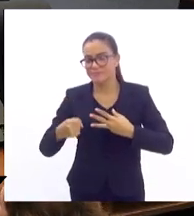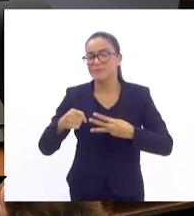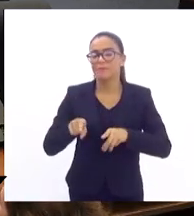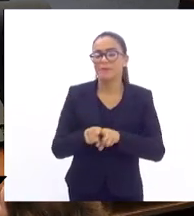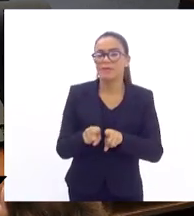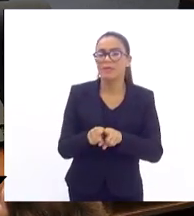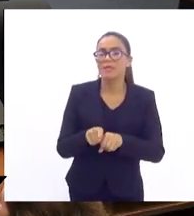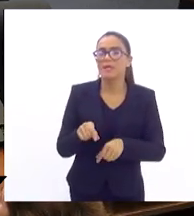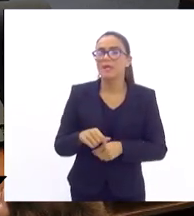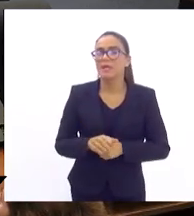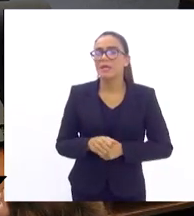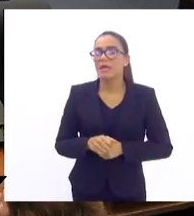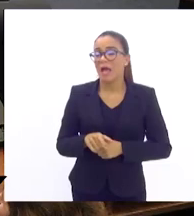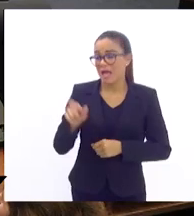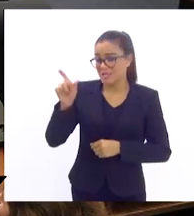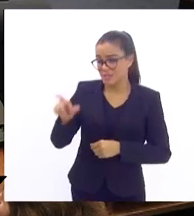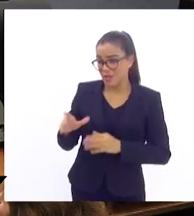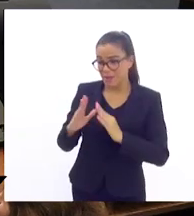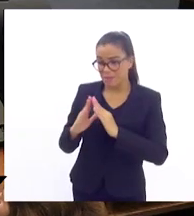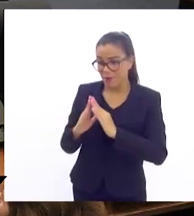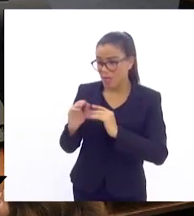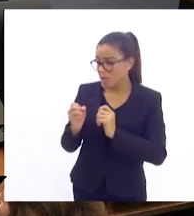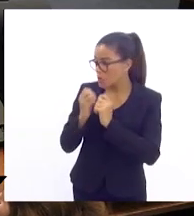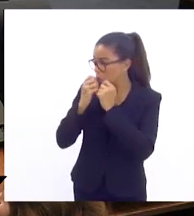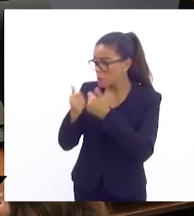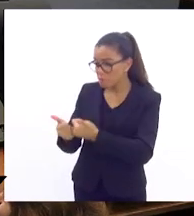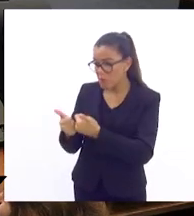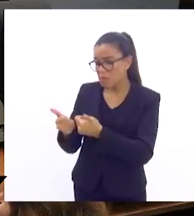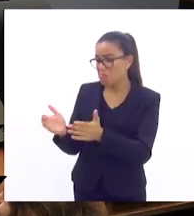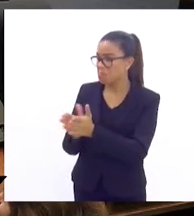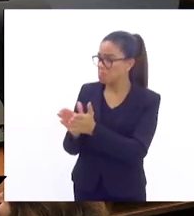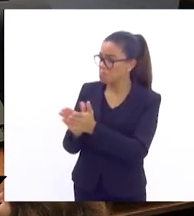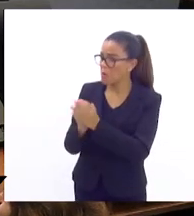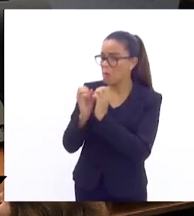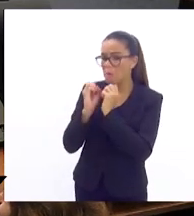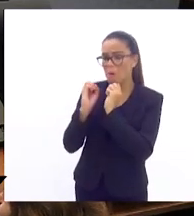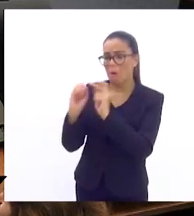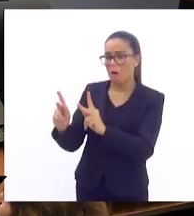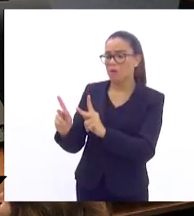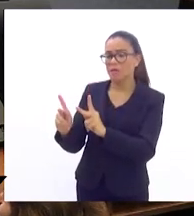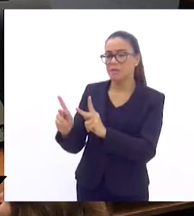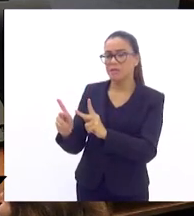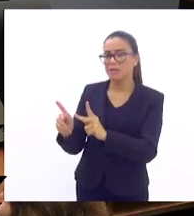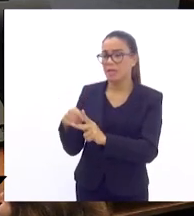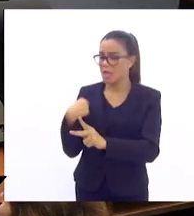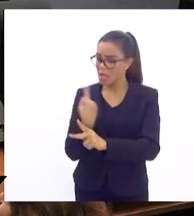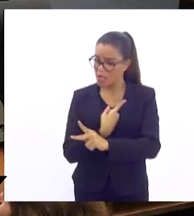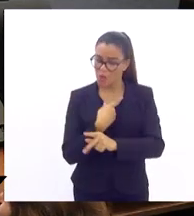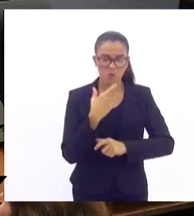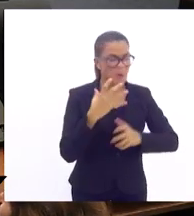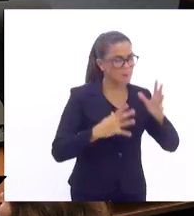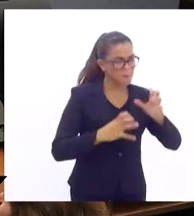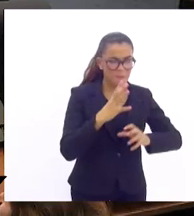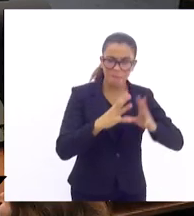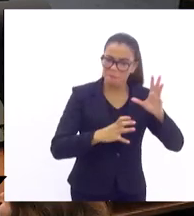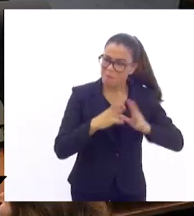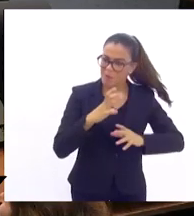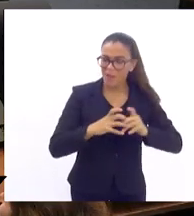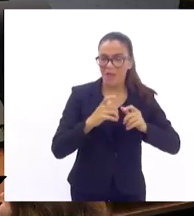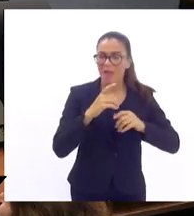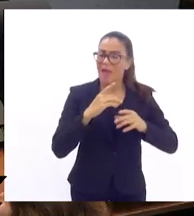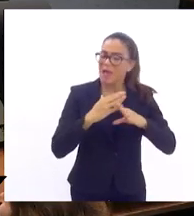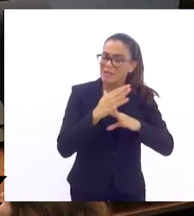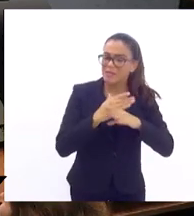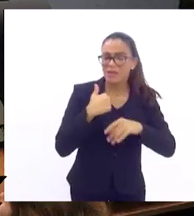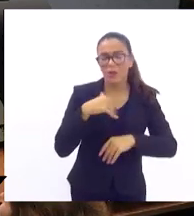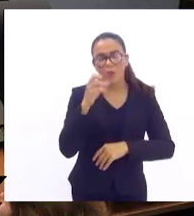se lá, onde a senhora reside, está tudo bem, que bom! Eu estou aqui brigando para que em São Gonçalo, a cidade que eu durmo e acordo todos